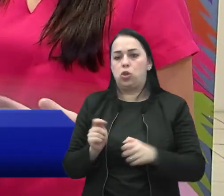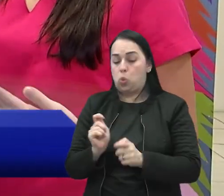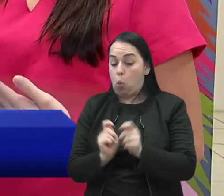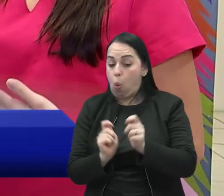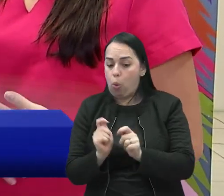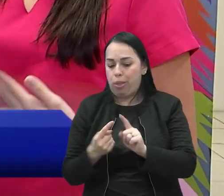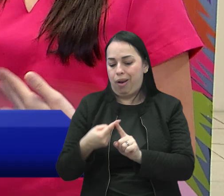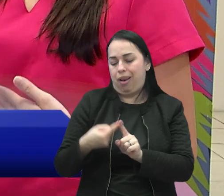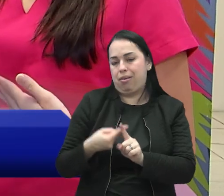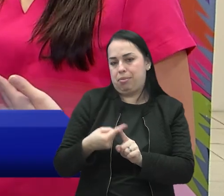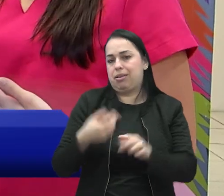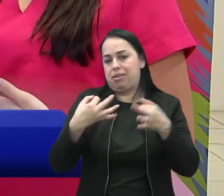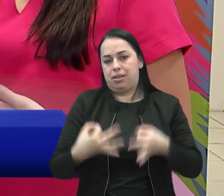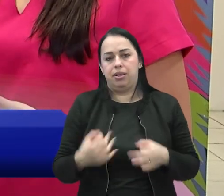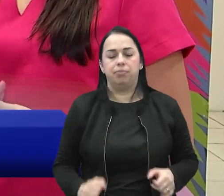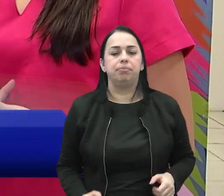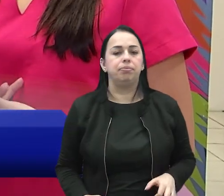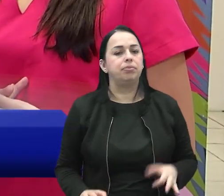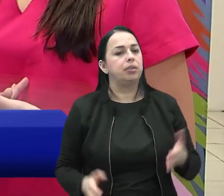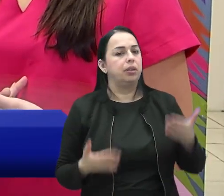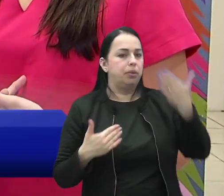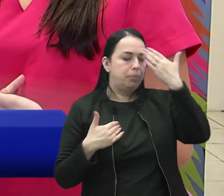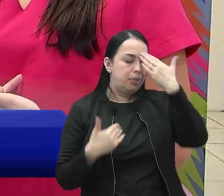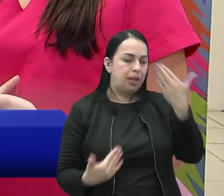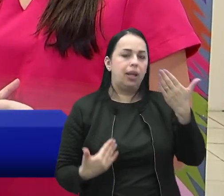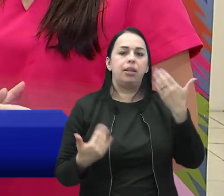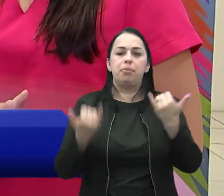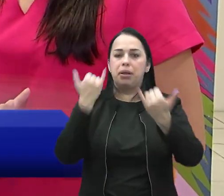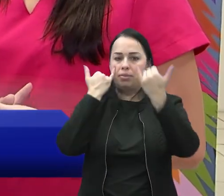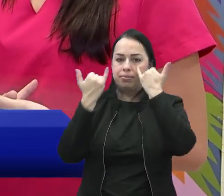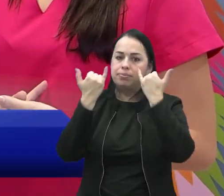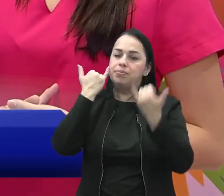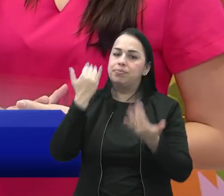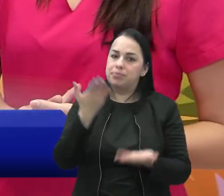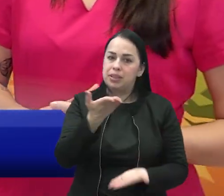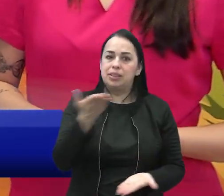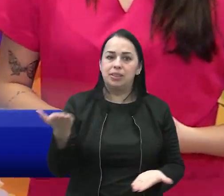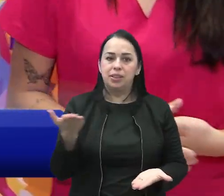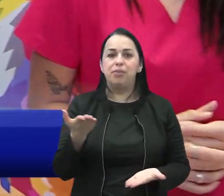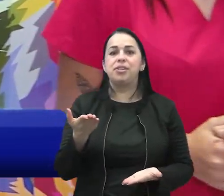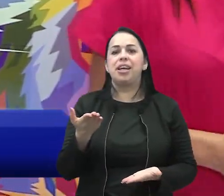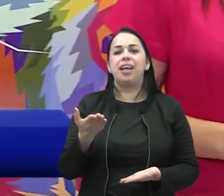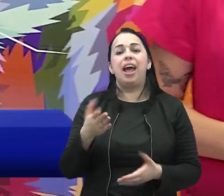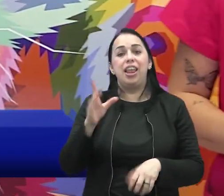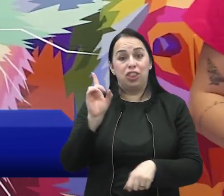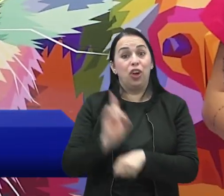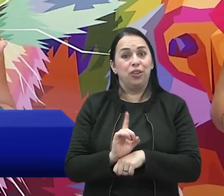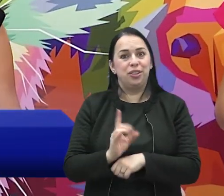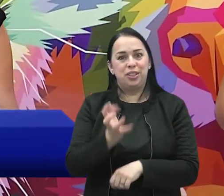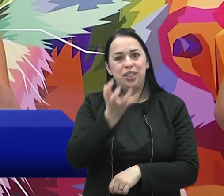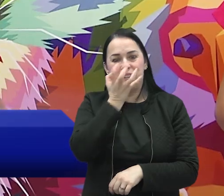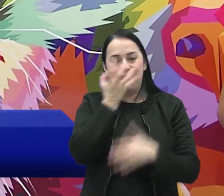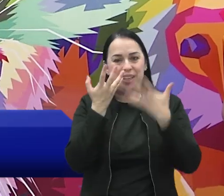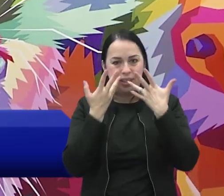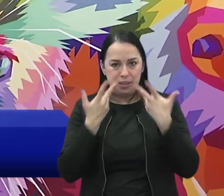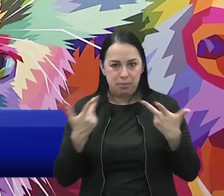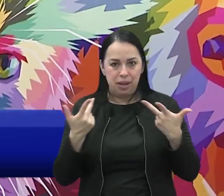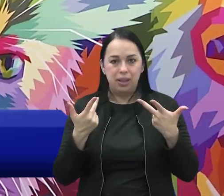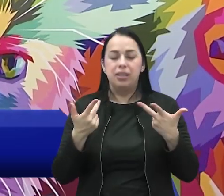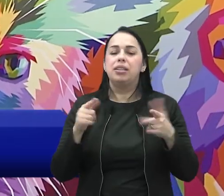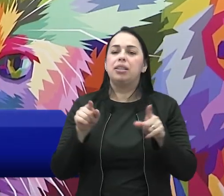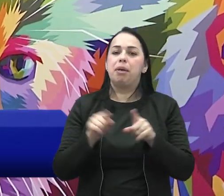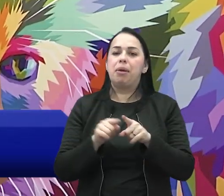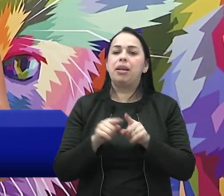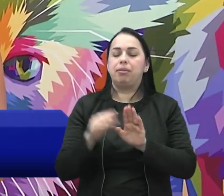todo monitorado direitinho para que ela realmente funcione. É isso, Maria Eduarda, muito obrigada. Então, Fran, se você é tutor de pet aí em casa, é importante